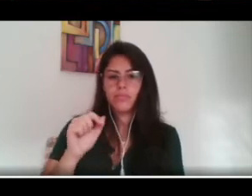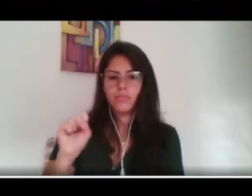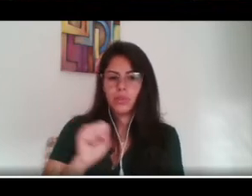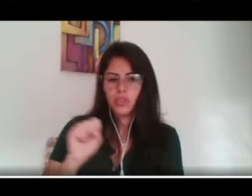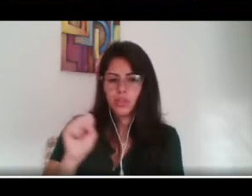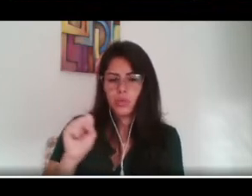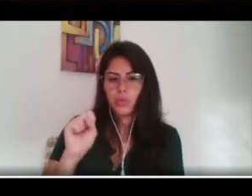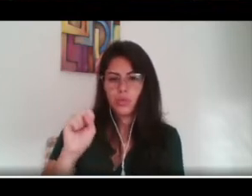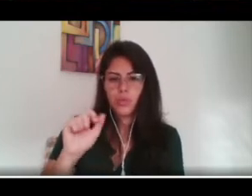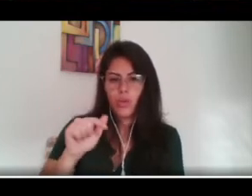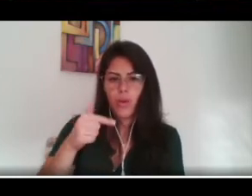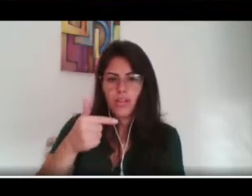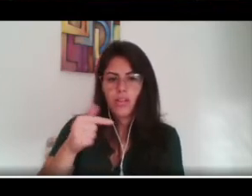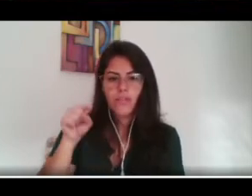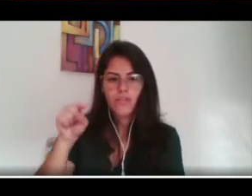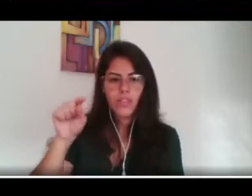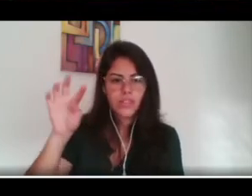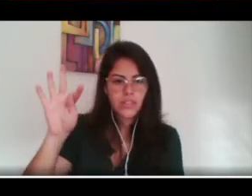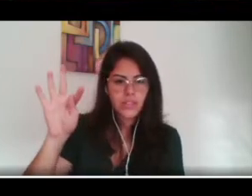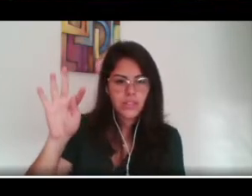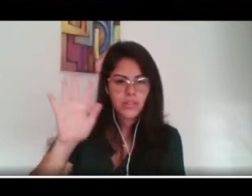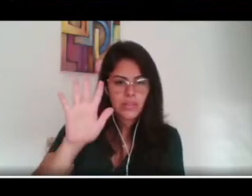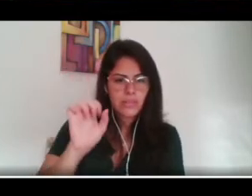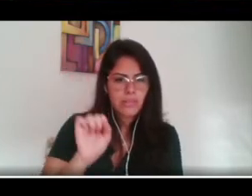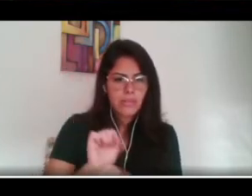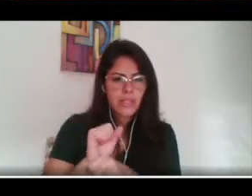Peraí que eu fiz tudo errado aqui.